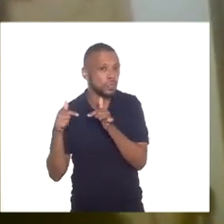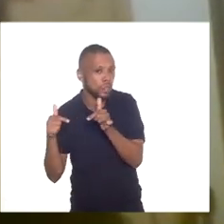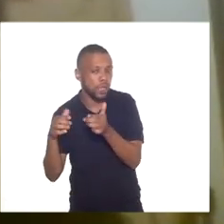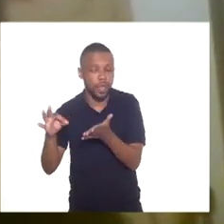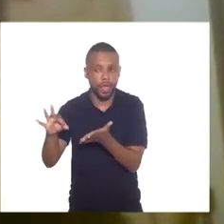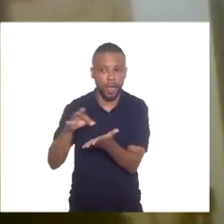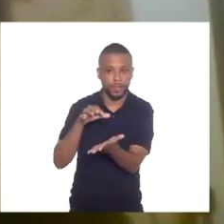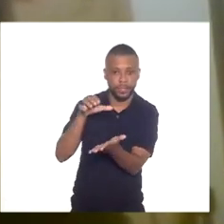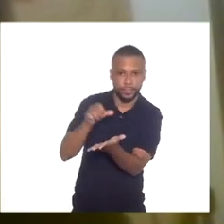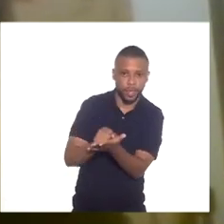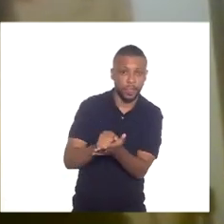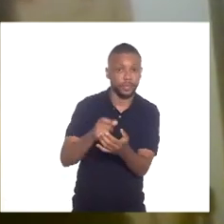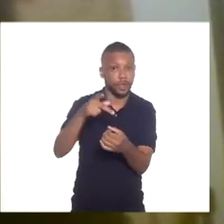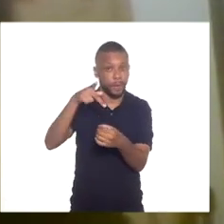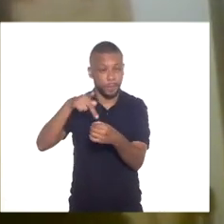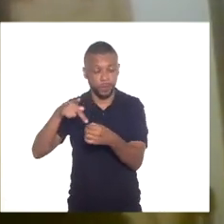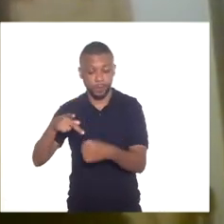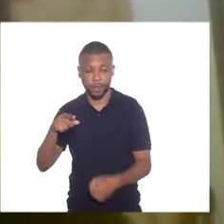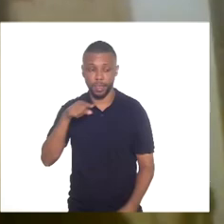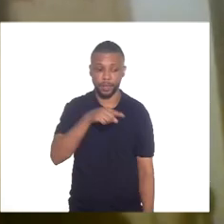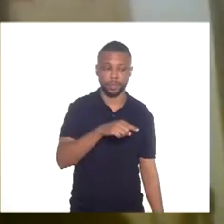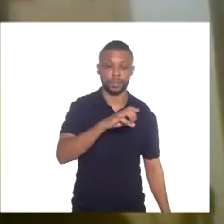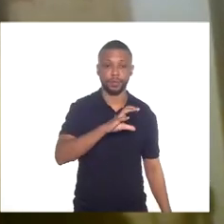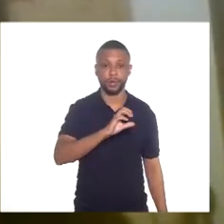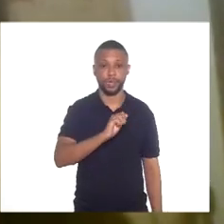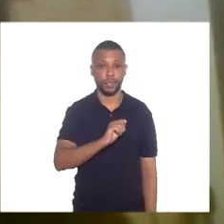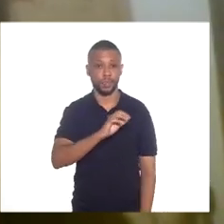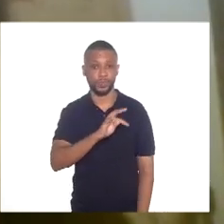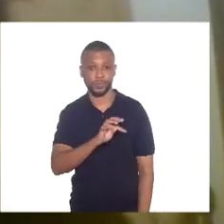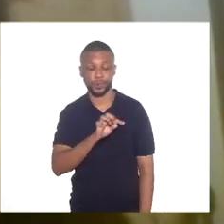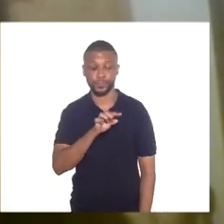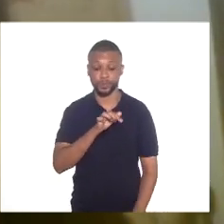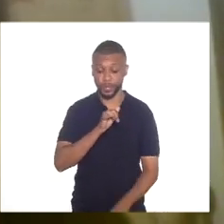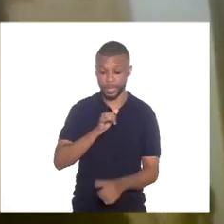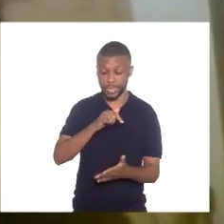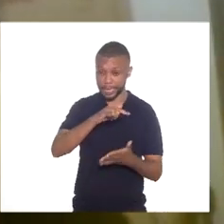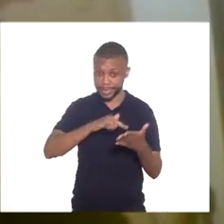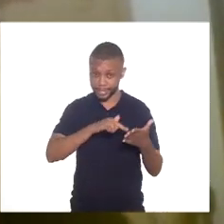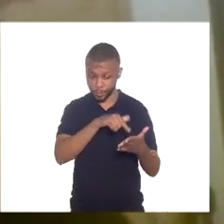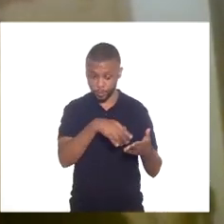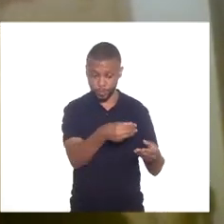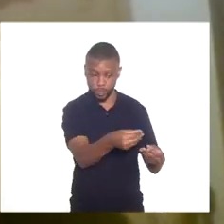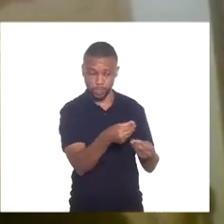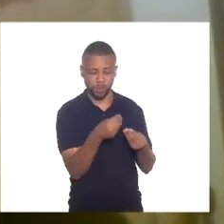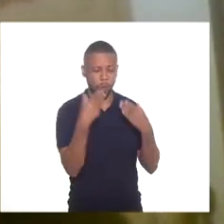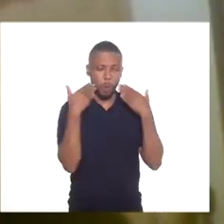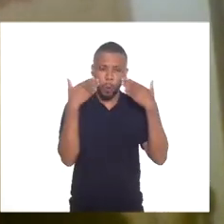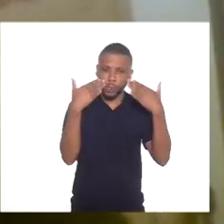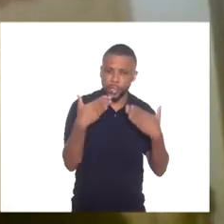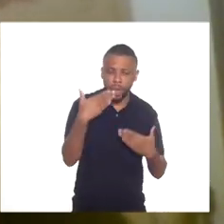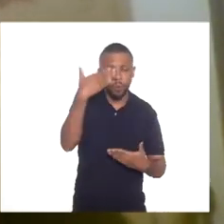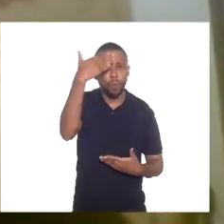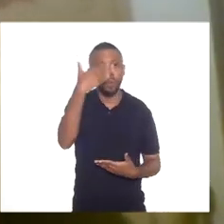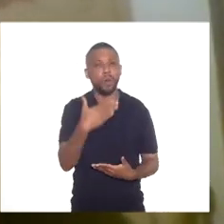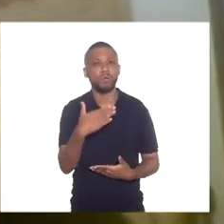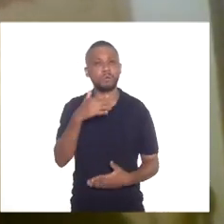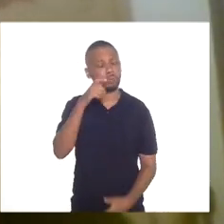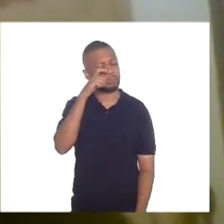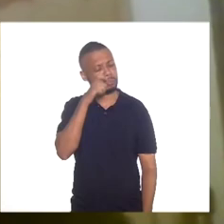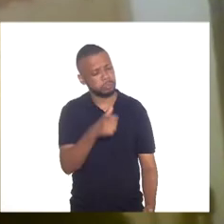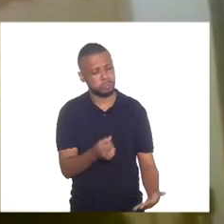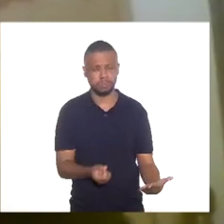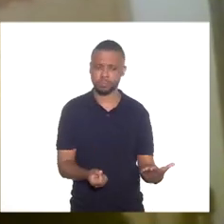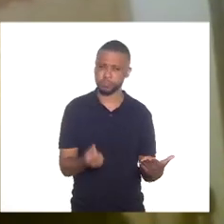CAD, ambos os instrumentos trouxeram uma provisão muito interessante, que é o